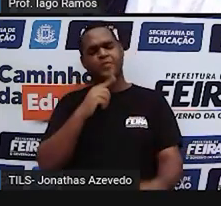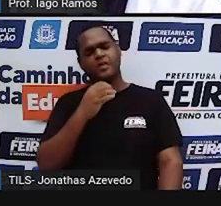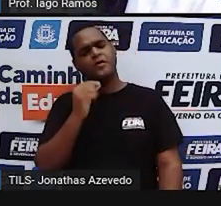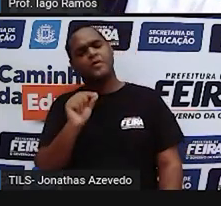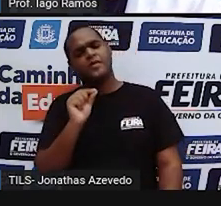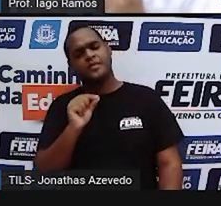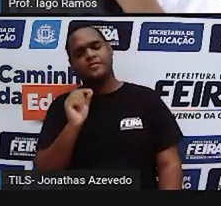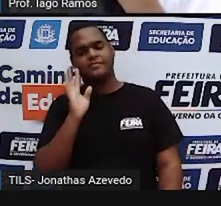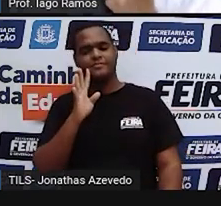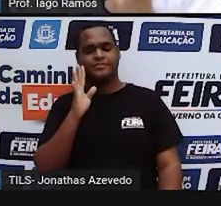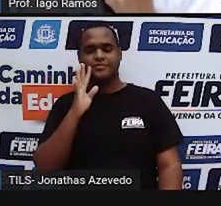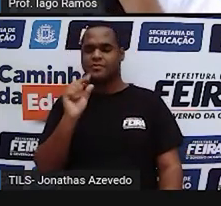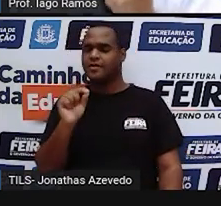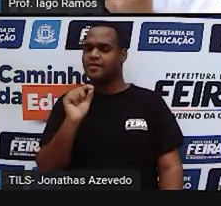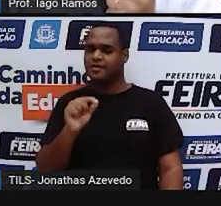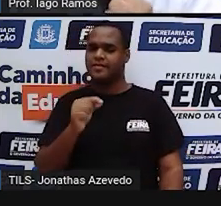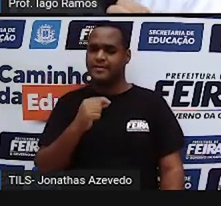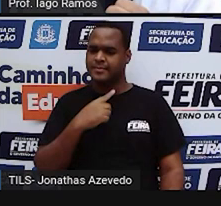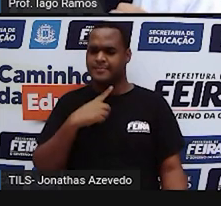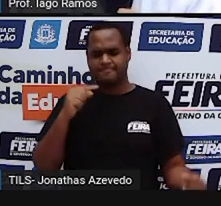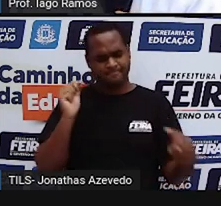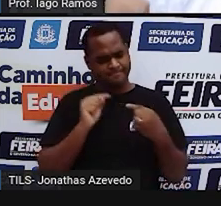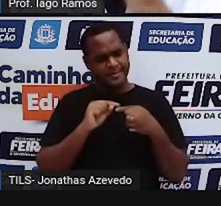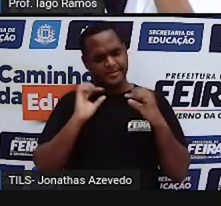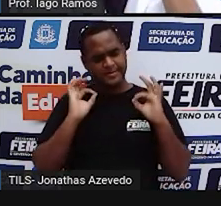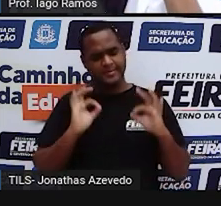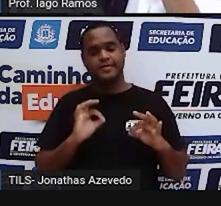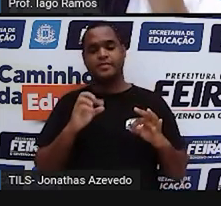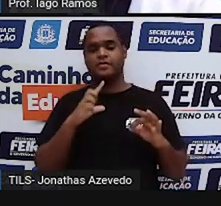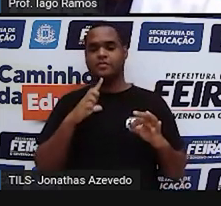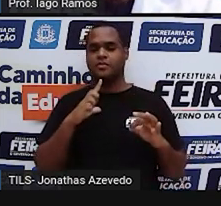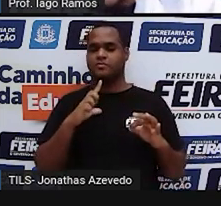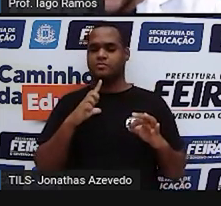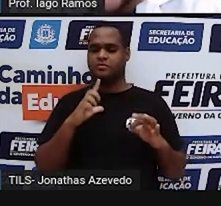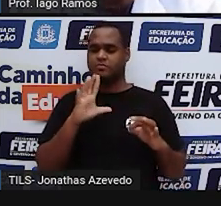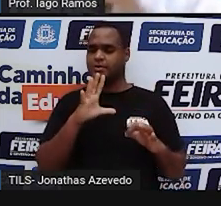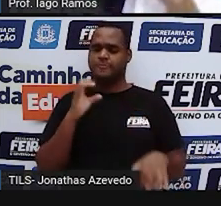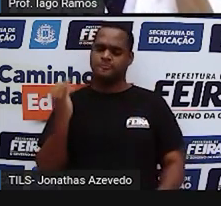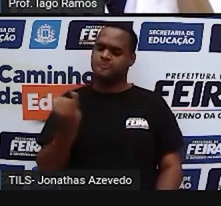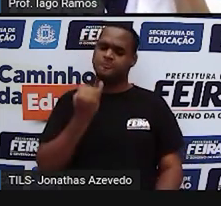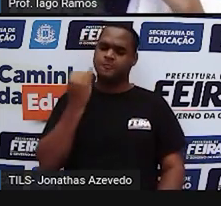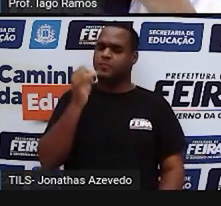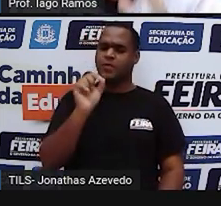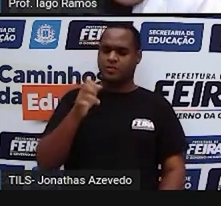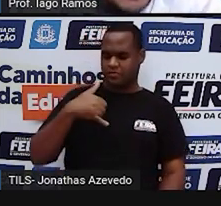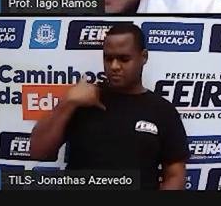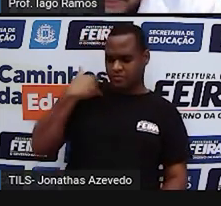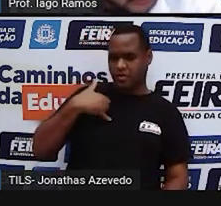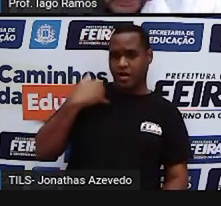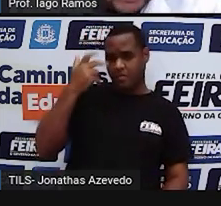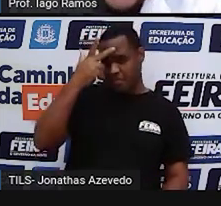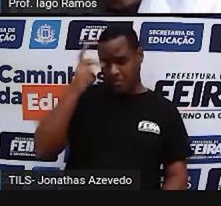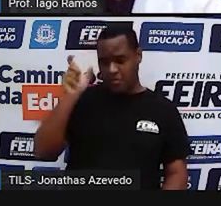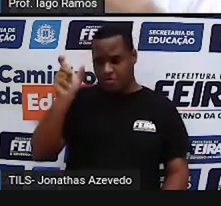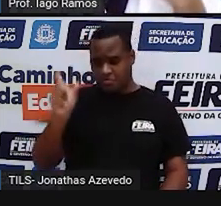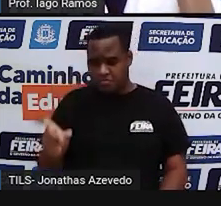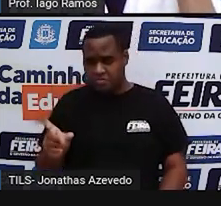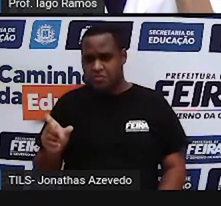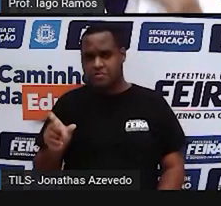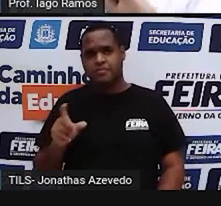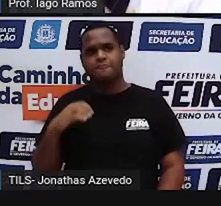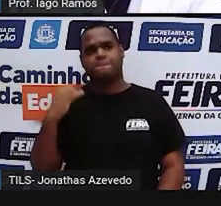legal desse aqui é que isso dá certo não importa a idade da pessoa